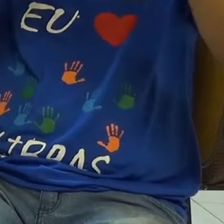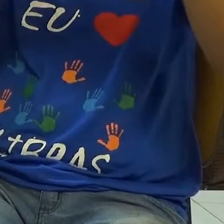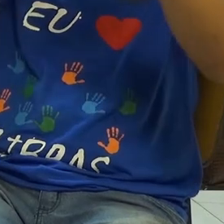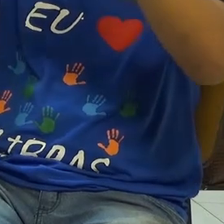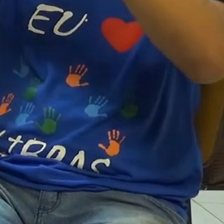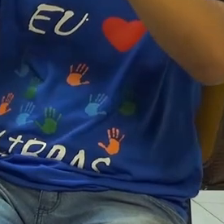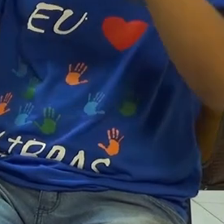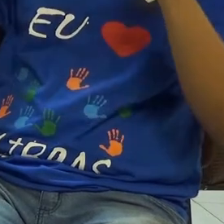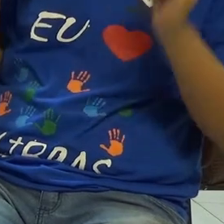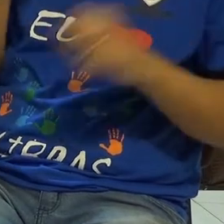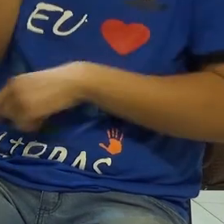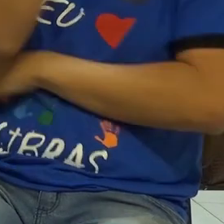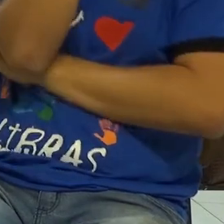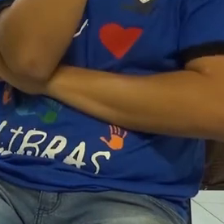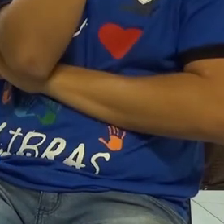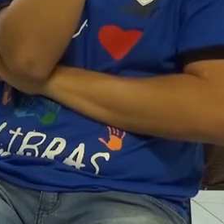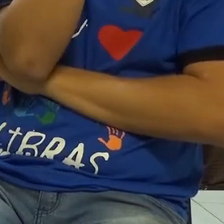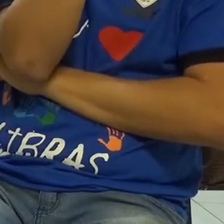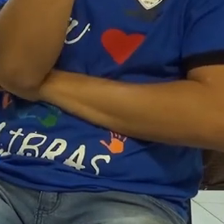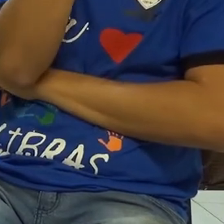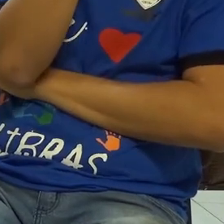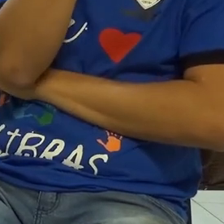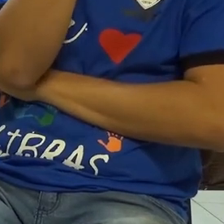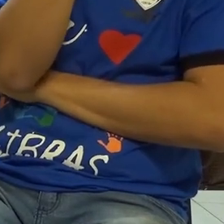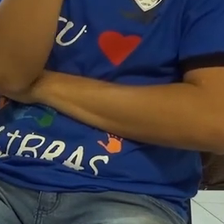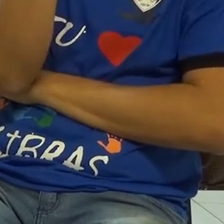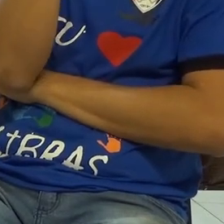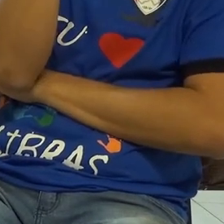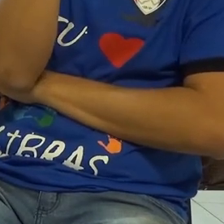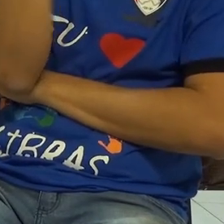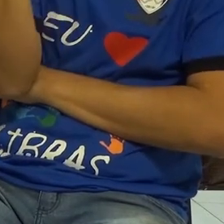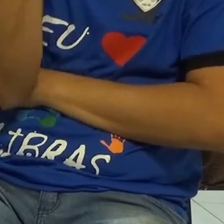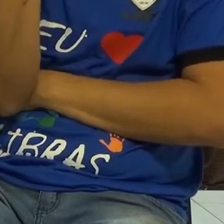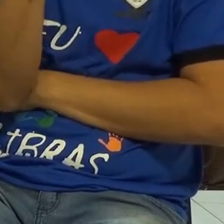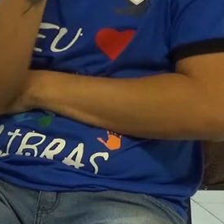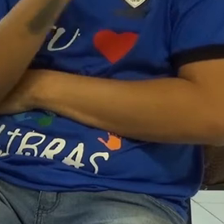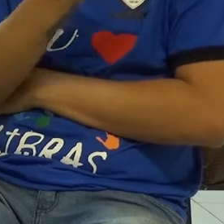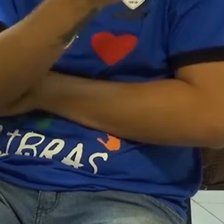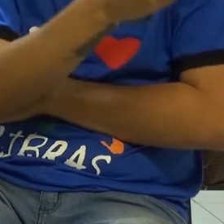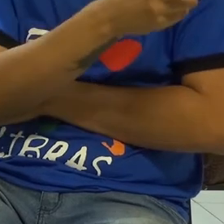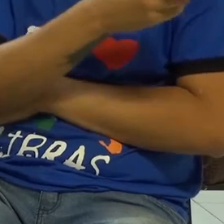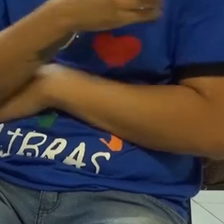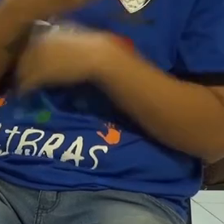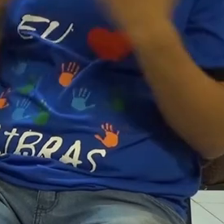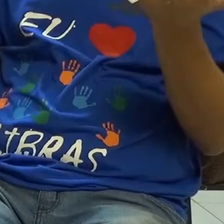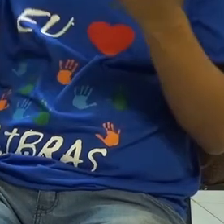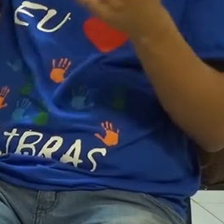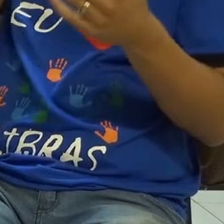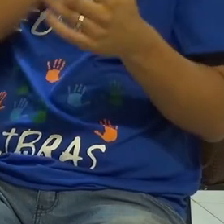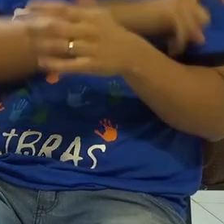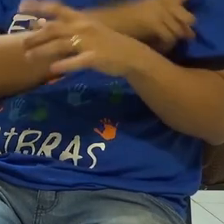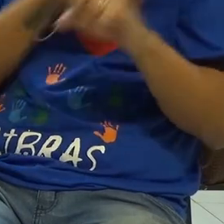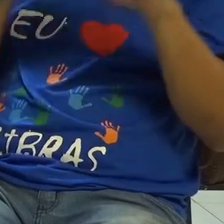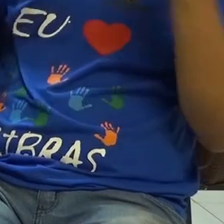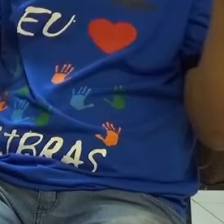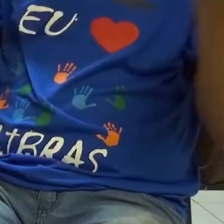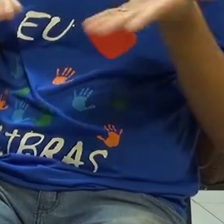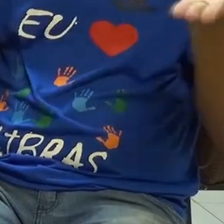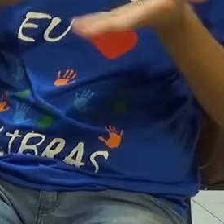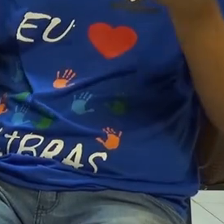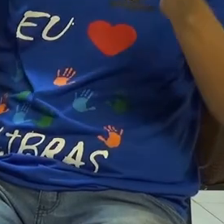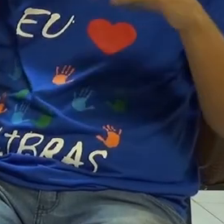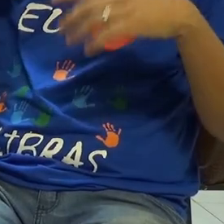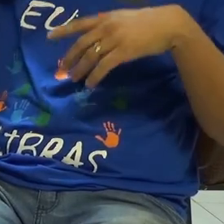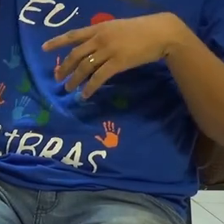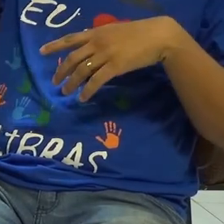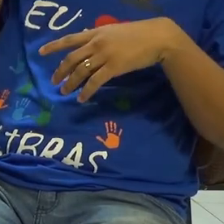sozinho. E minha família não falava em línguas, né? Eu ficava vendo o pessoal conversando, eu ficava lá parado, só de corpo presente nos eventos que tinha com a